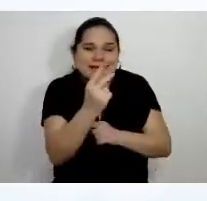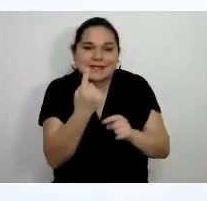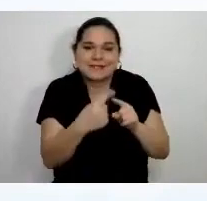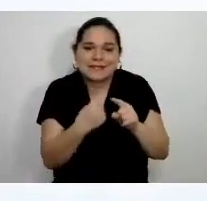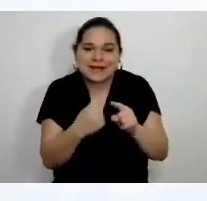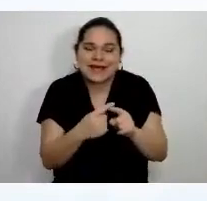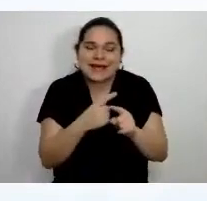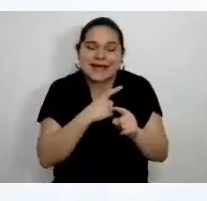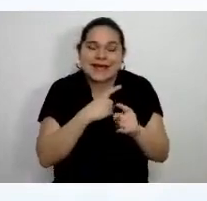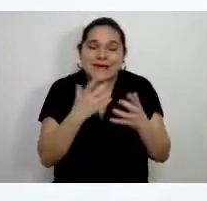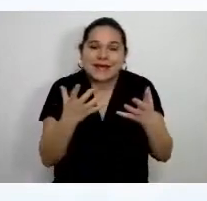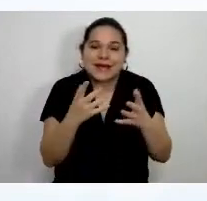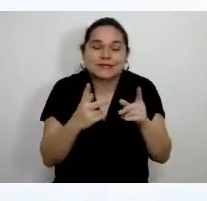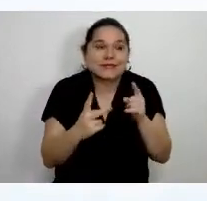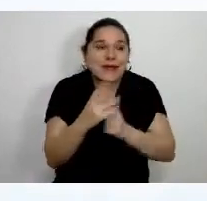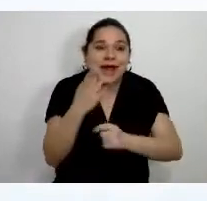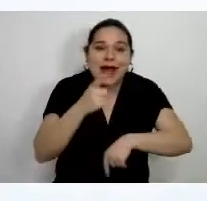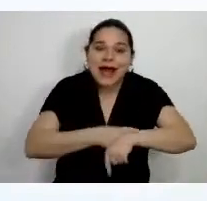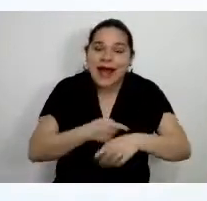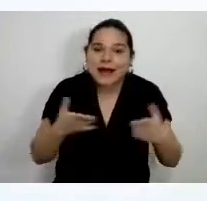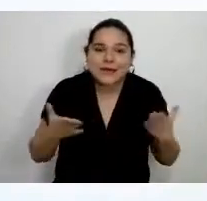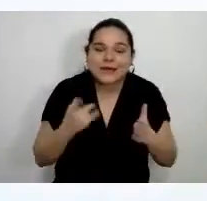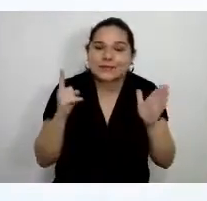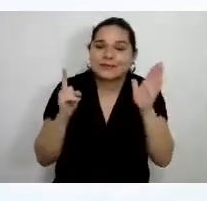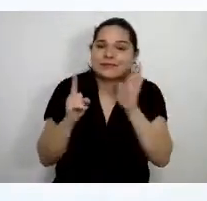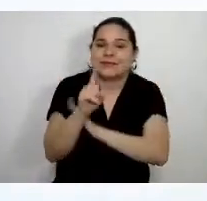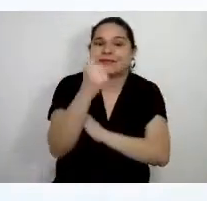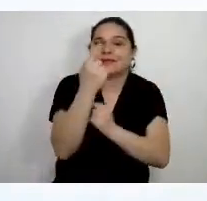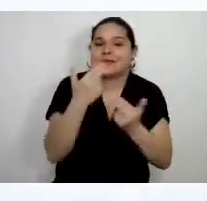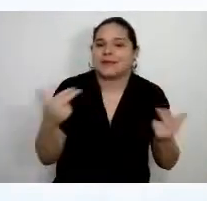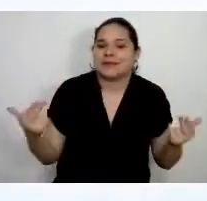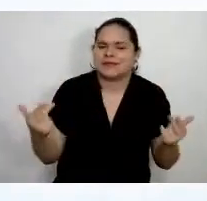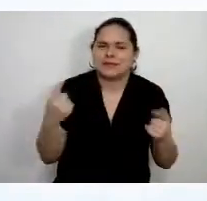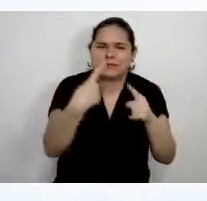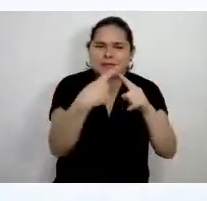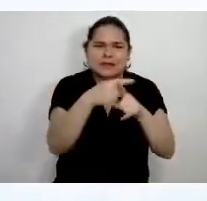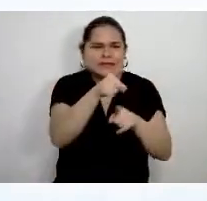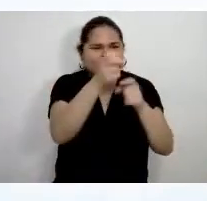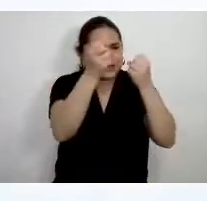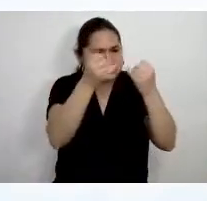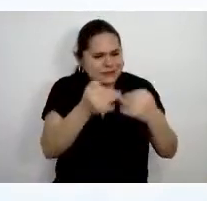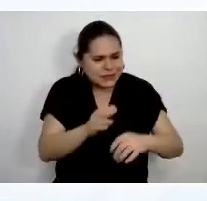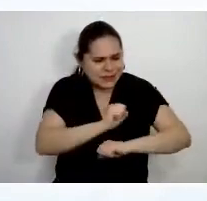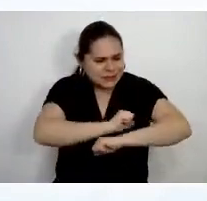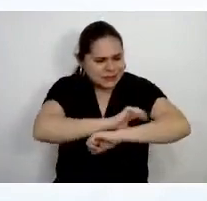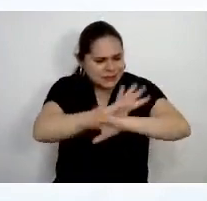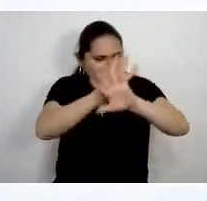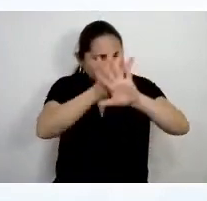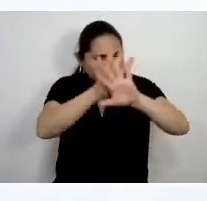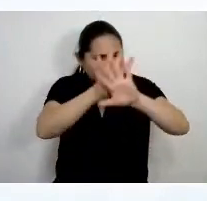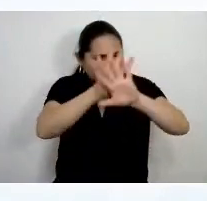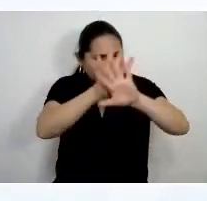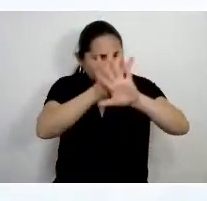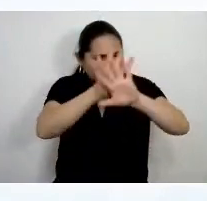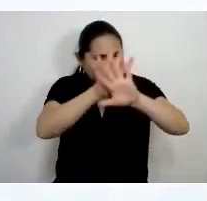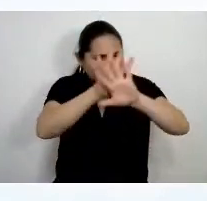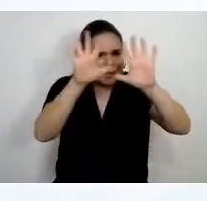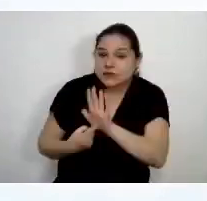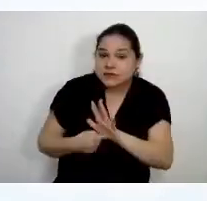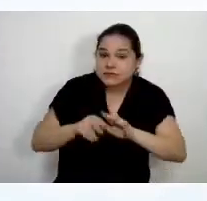eu preciso interrompê-lo agora, porque assim, o senhor está fazendo uma explanação perfeita e mostrando vários problemas. A